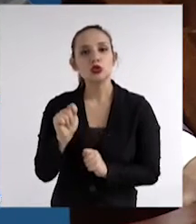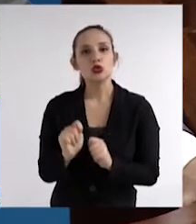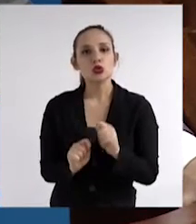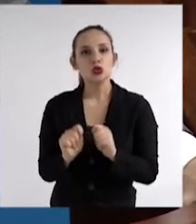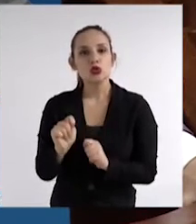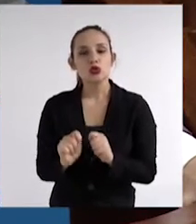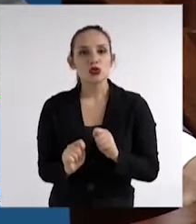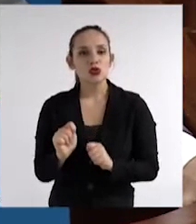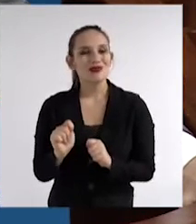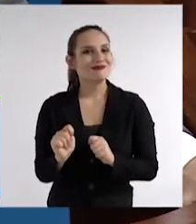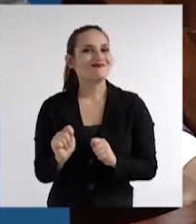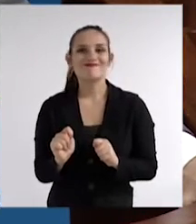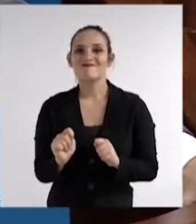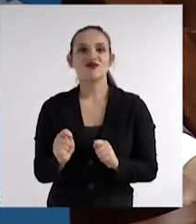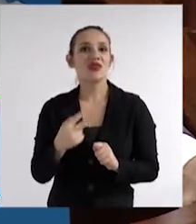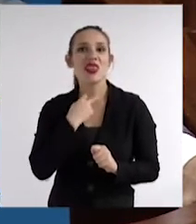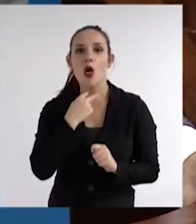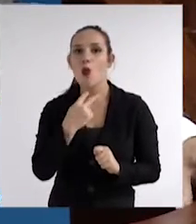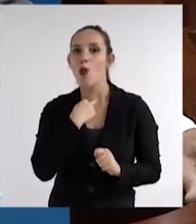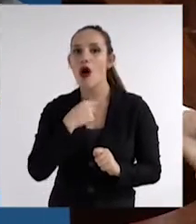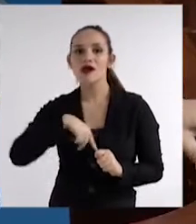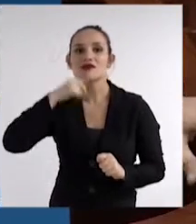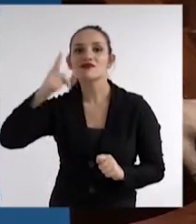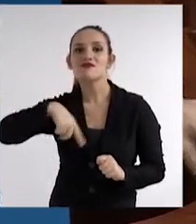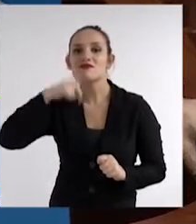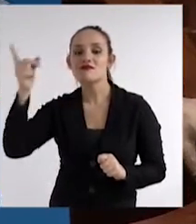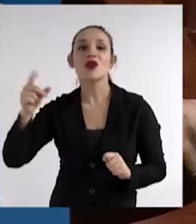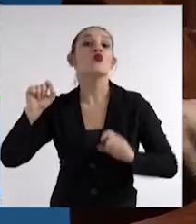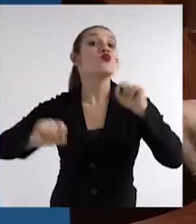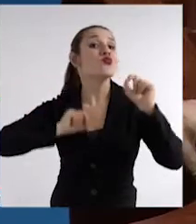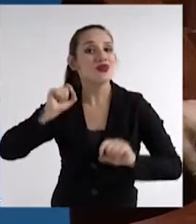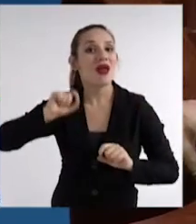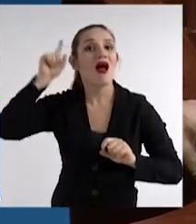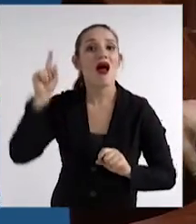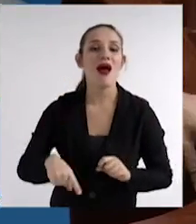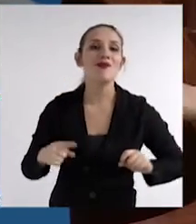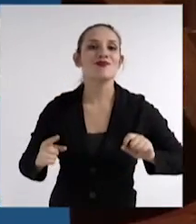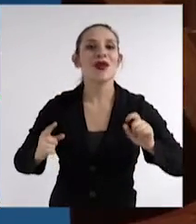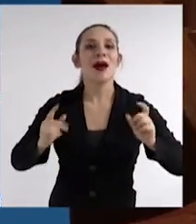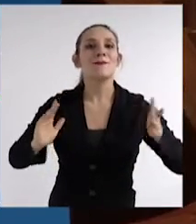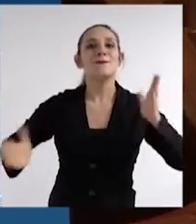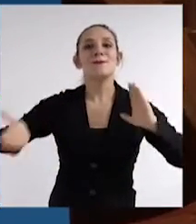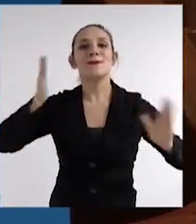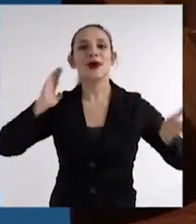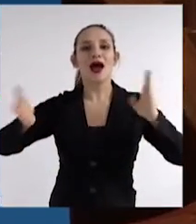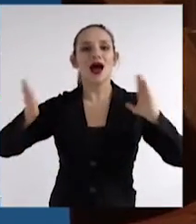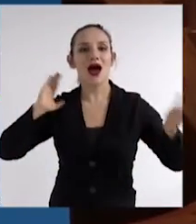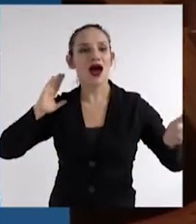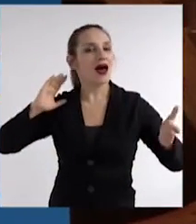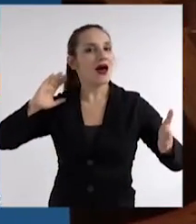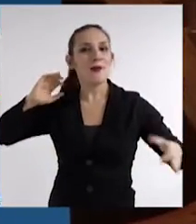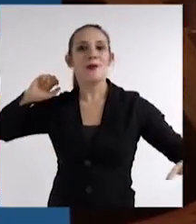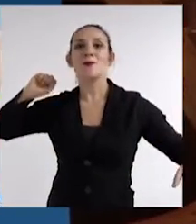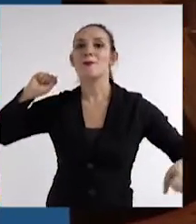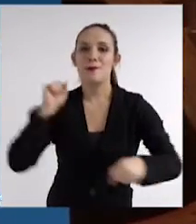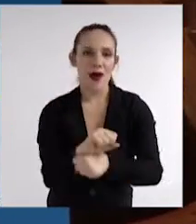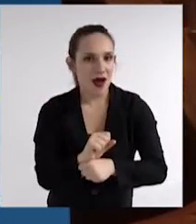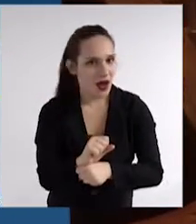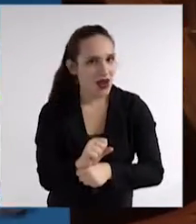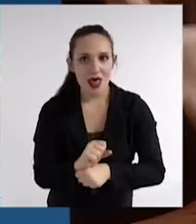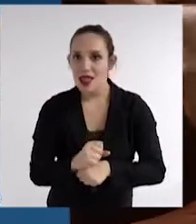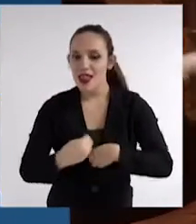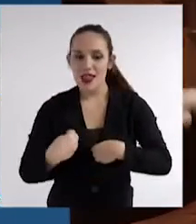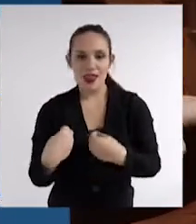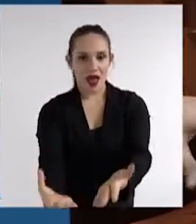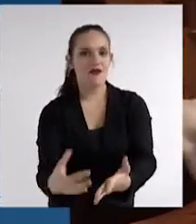necessidade diária desses animais, por conta das paralisações que